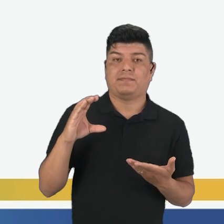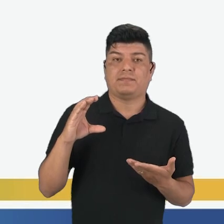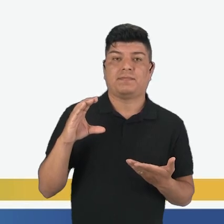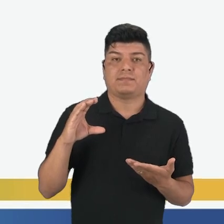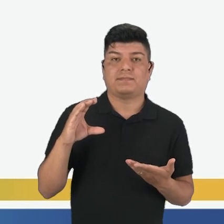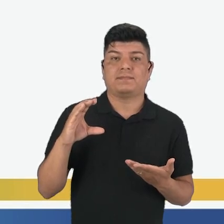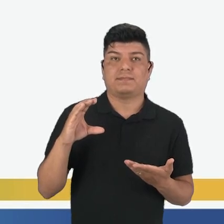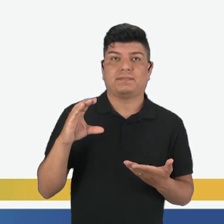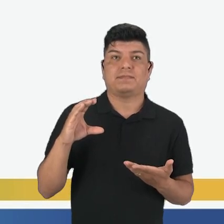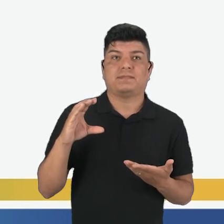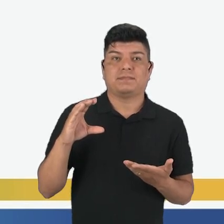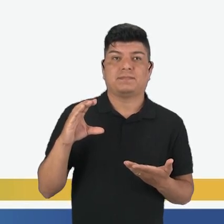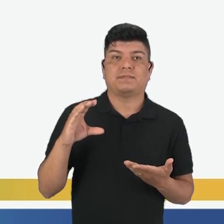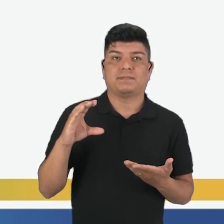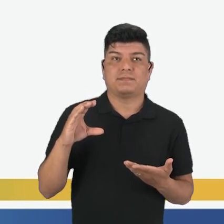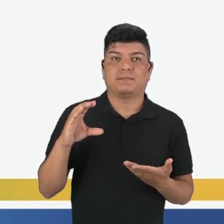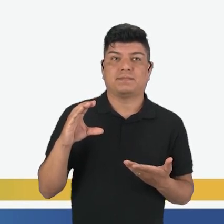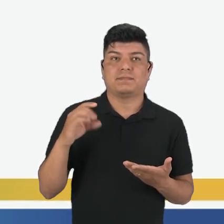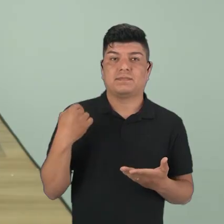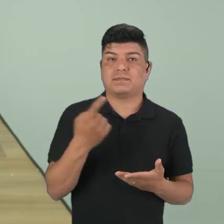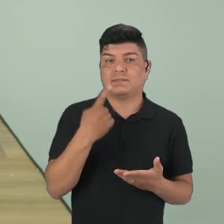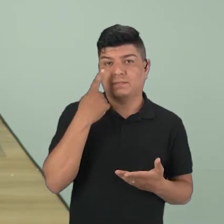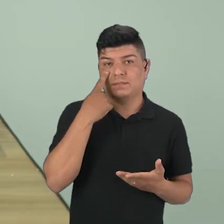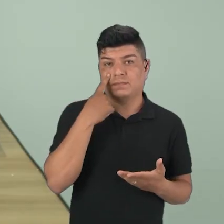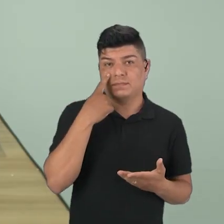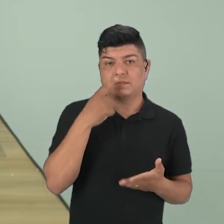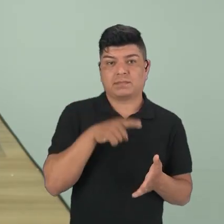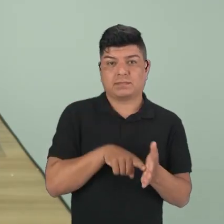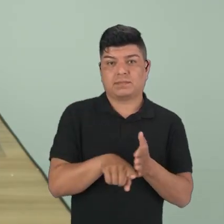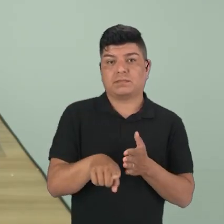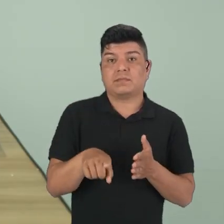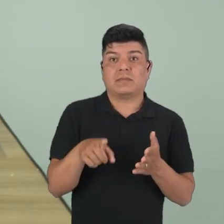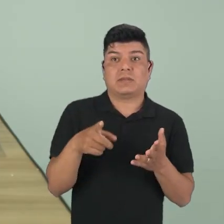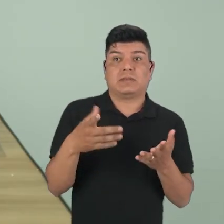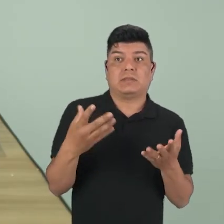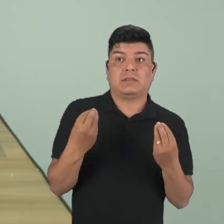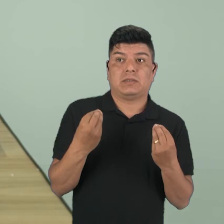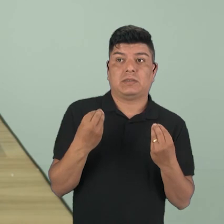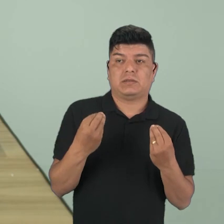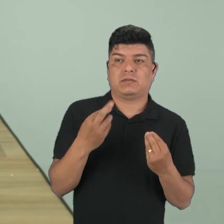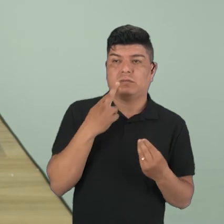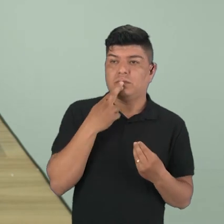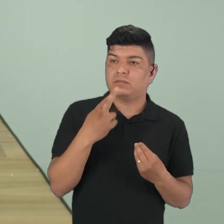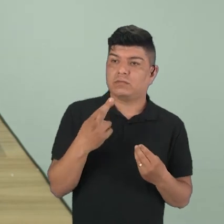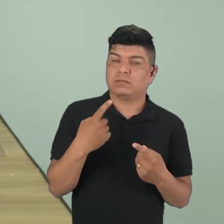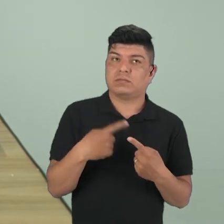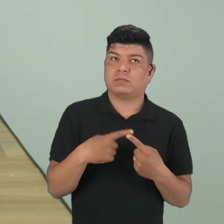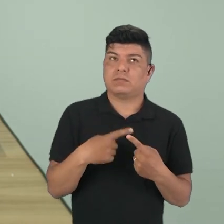nossa letra C. Quando a gente olha a situação, problema, meu Deus, como que eu vou fazer